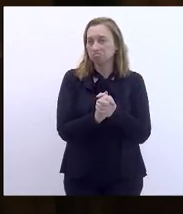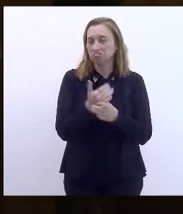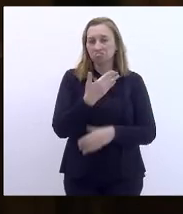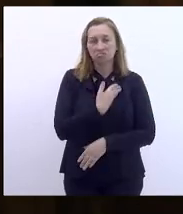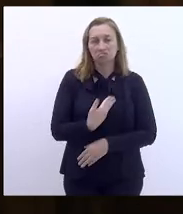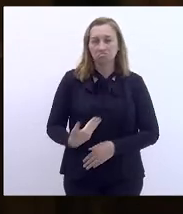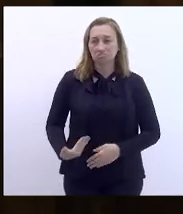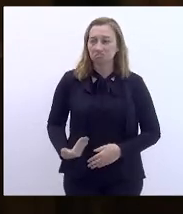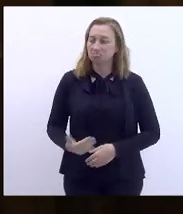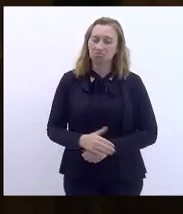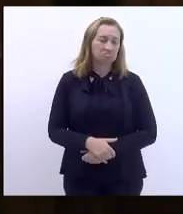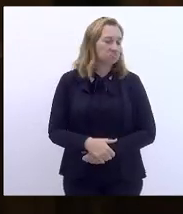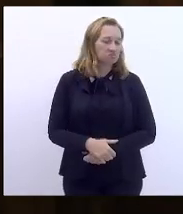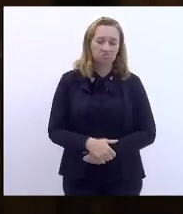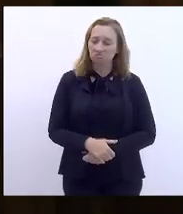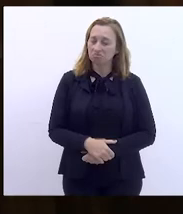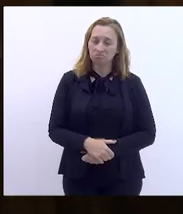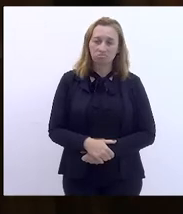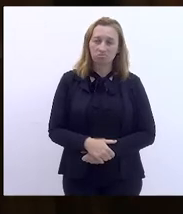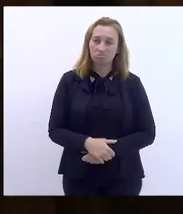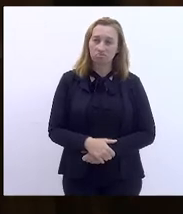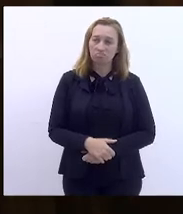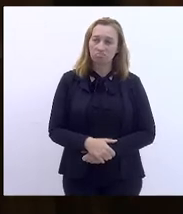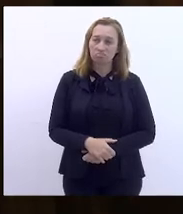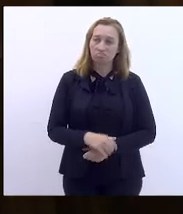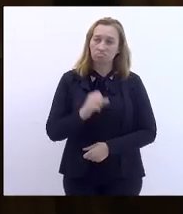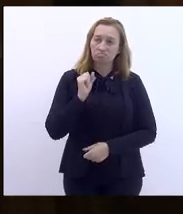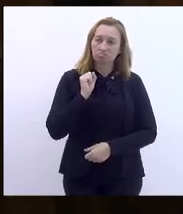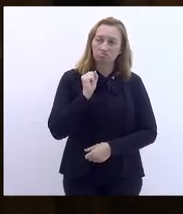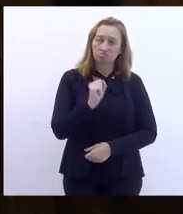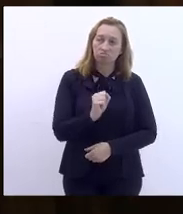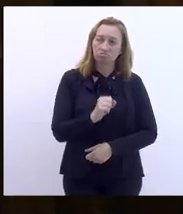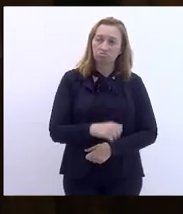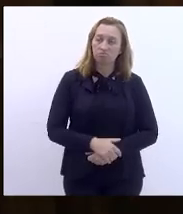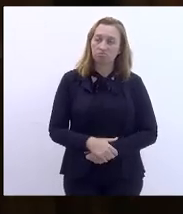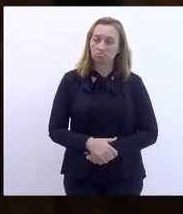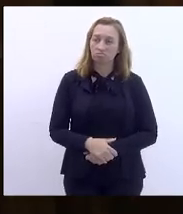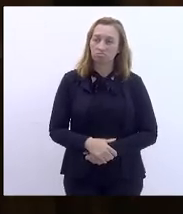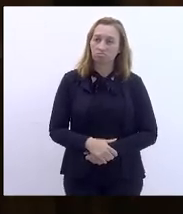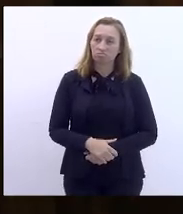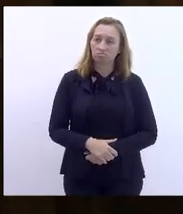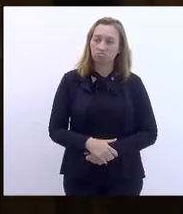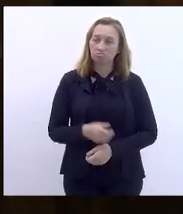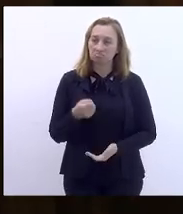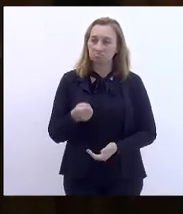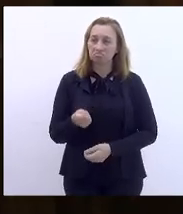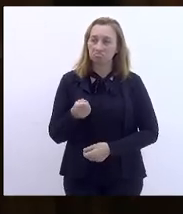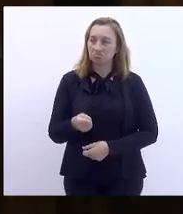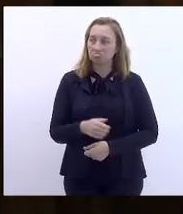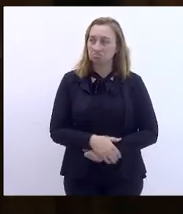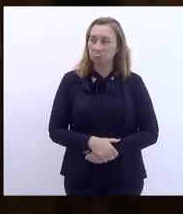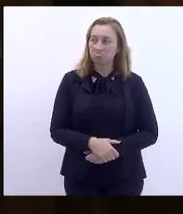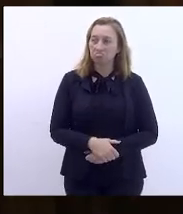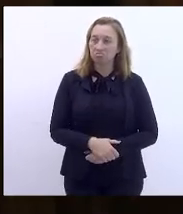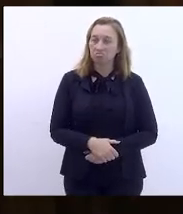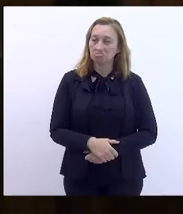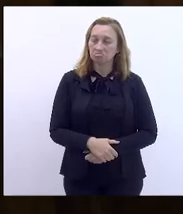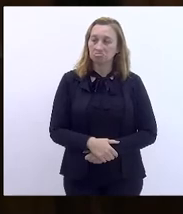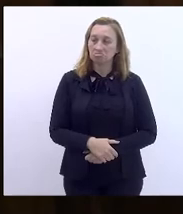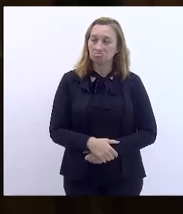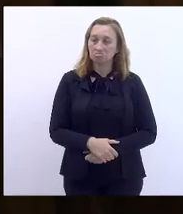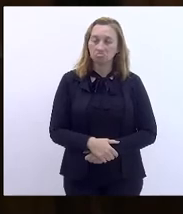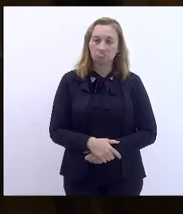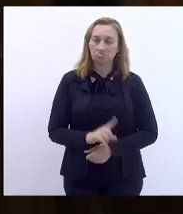o governo esse governo é machista fascista e autoritário não daria certo